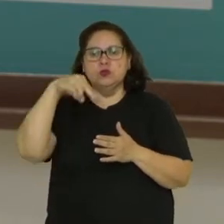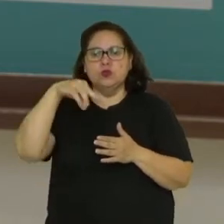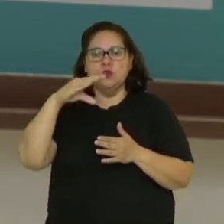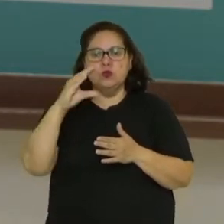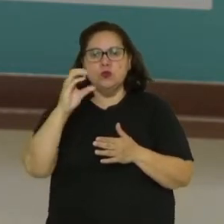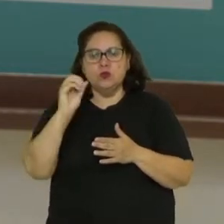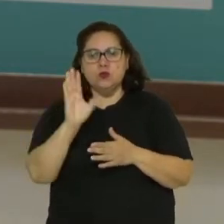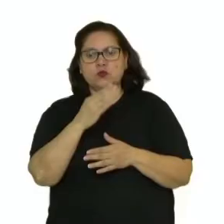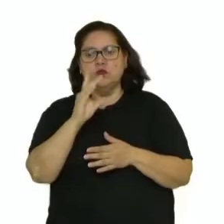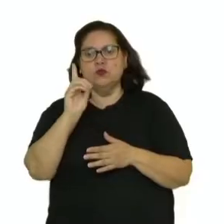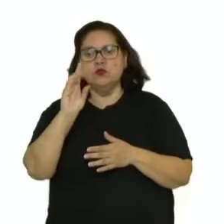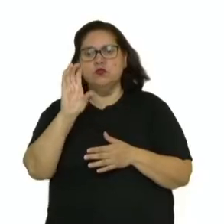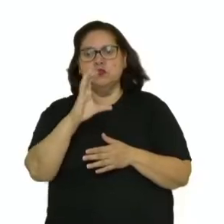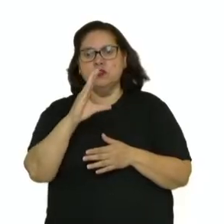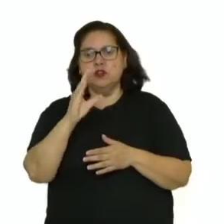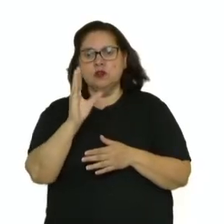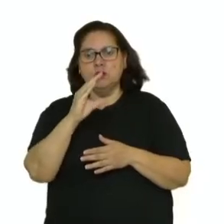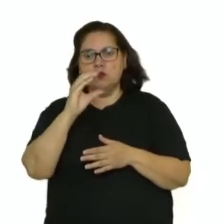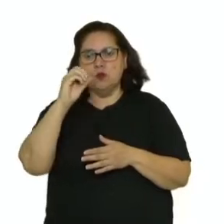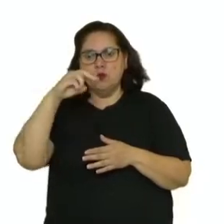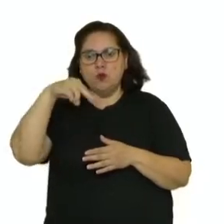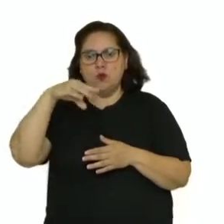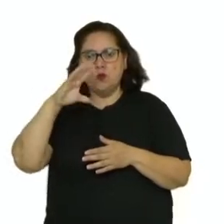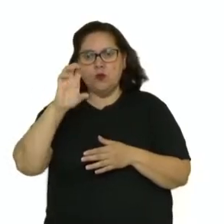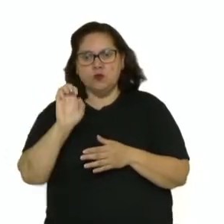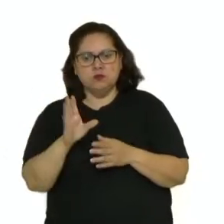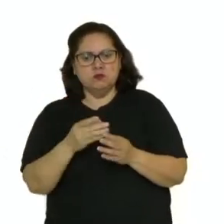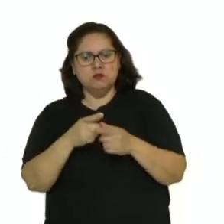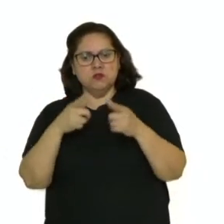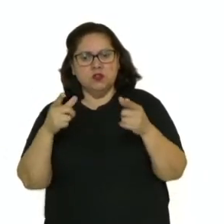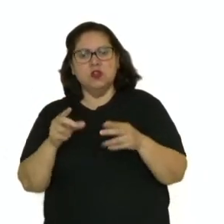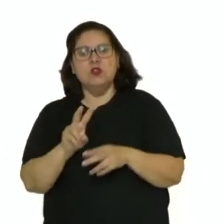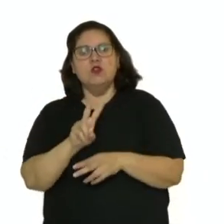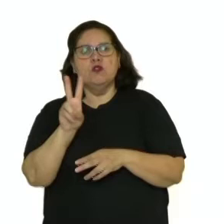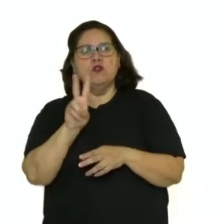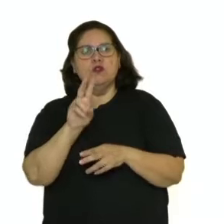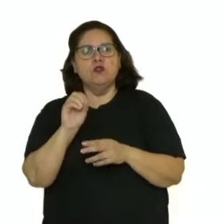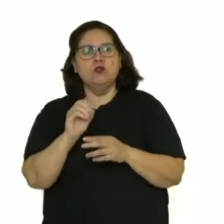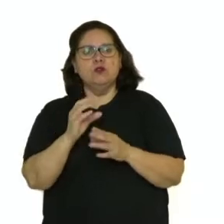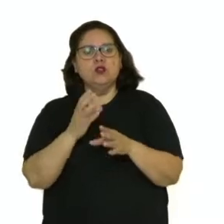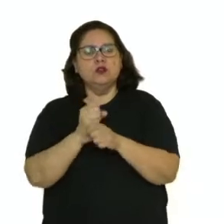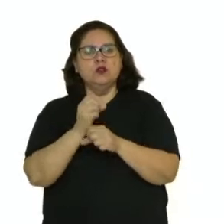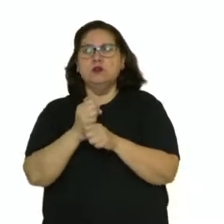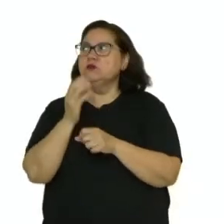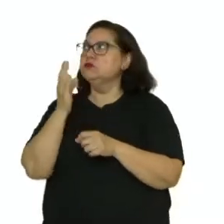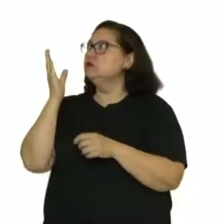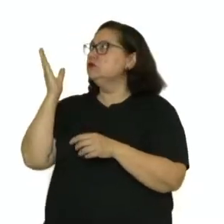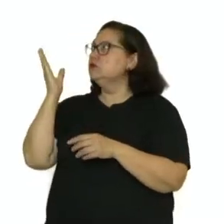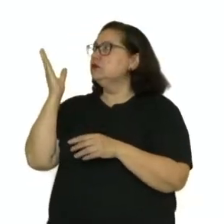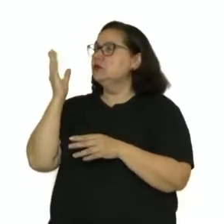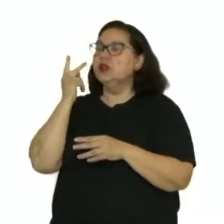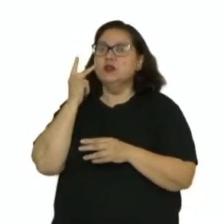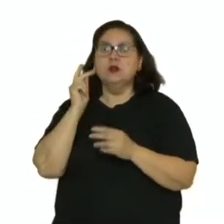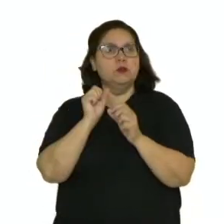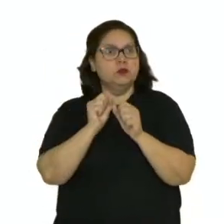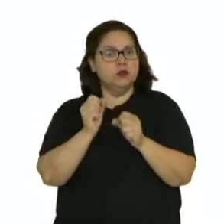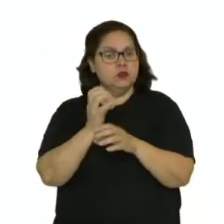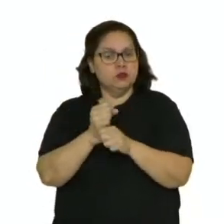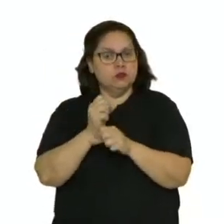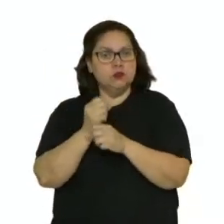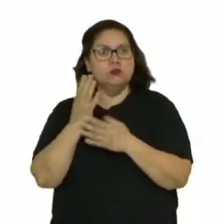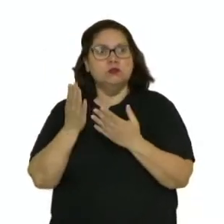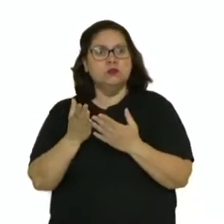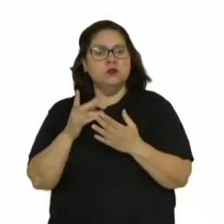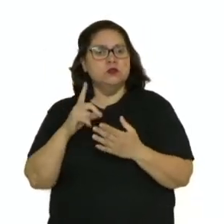grande maioria a gente utiliza exatamente o volume. Mas como é que a gente vai calcular esse volume? Para a gente poder calcular o